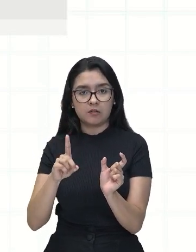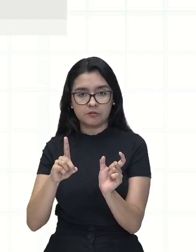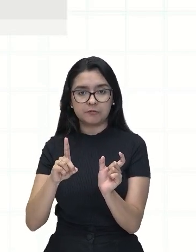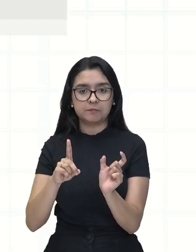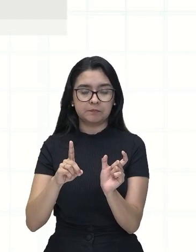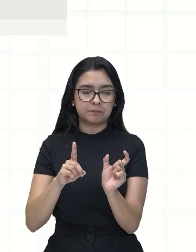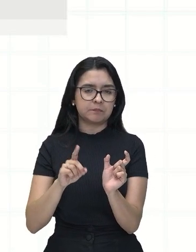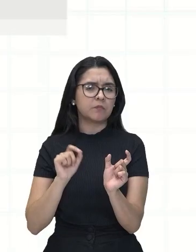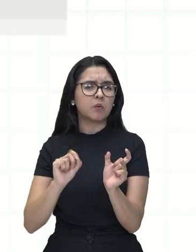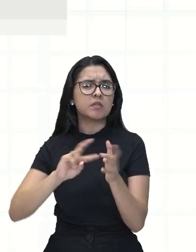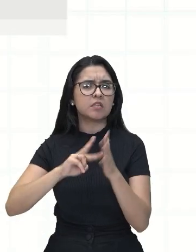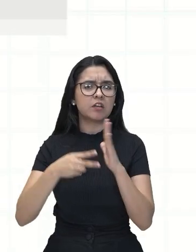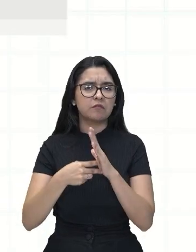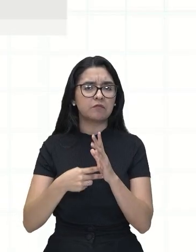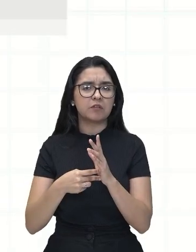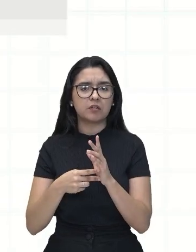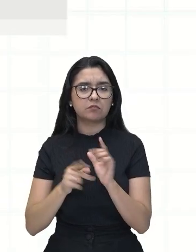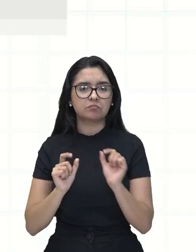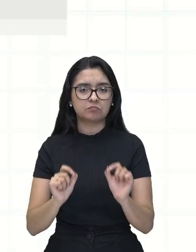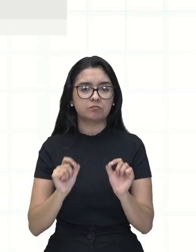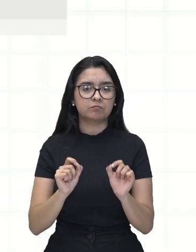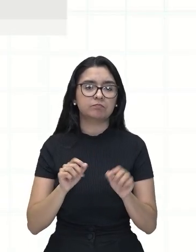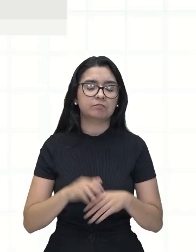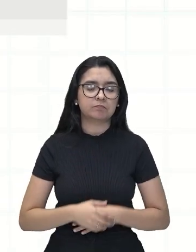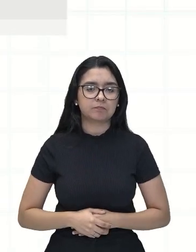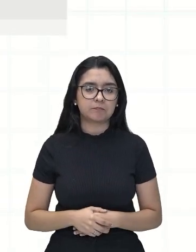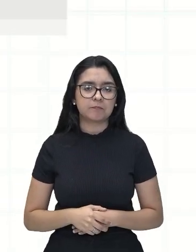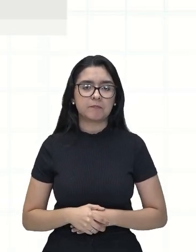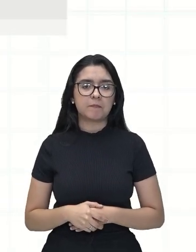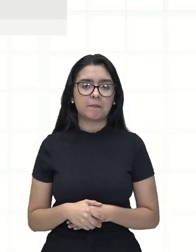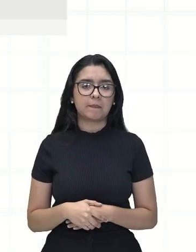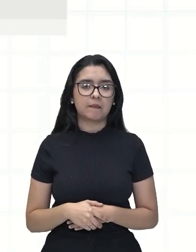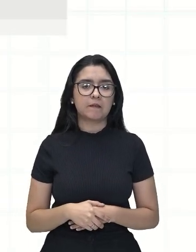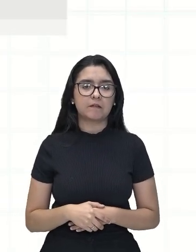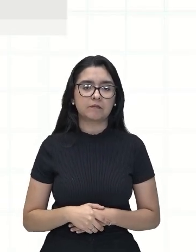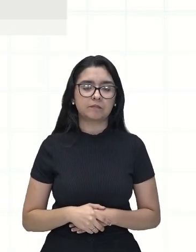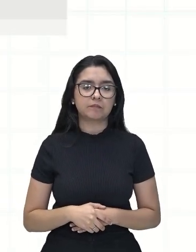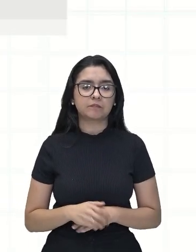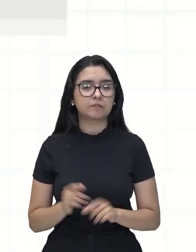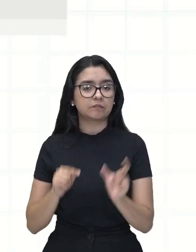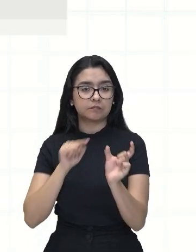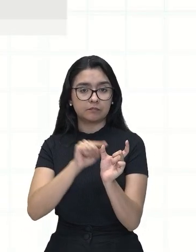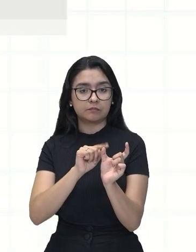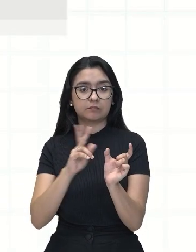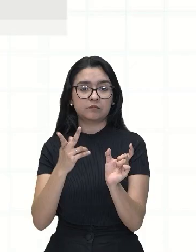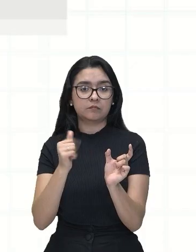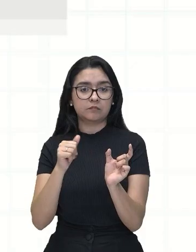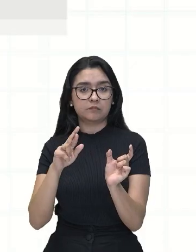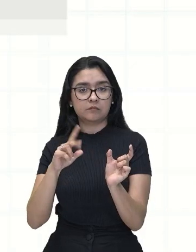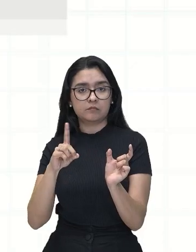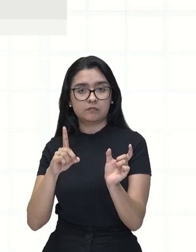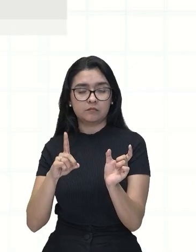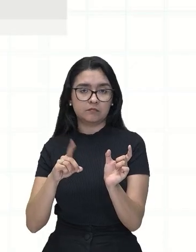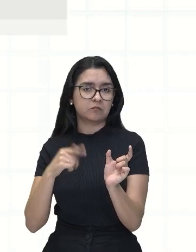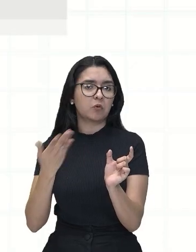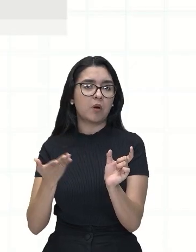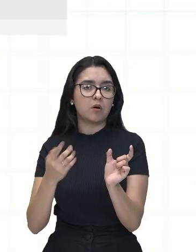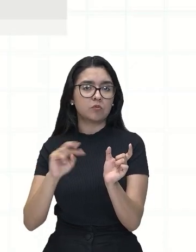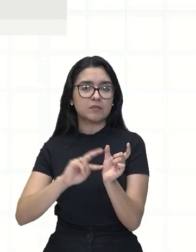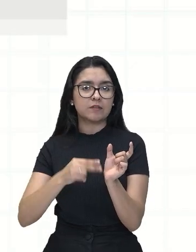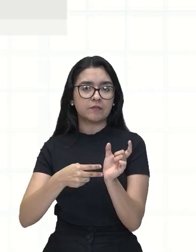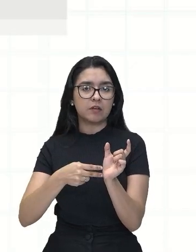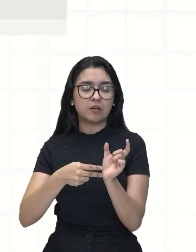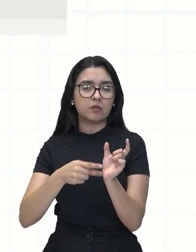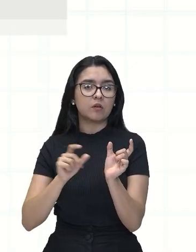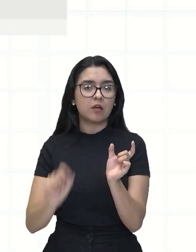O que significa hard? Qual é o significado dessa palavra sozinha? Hard